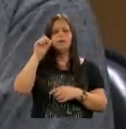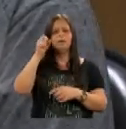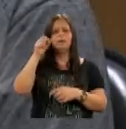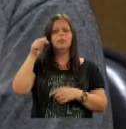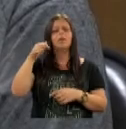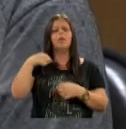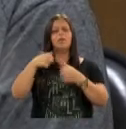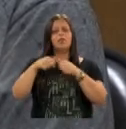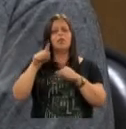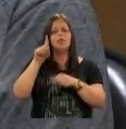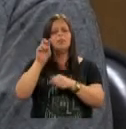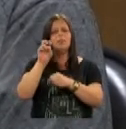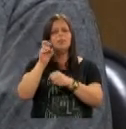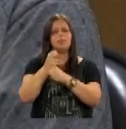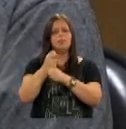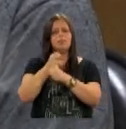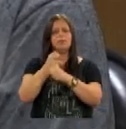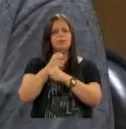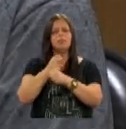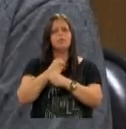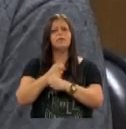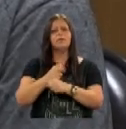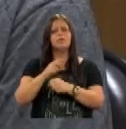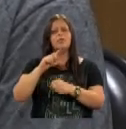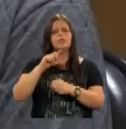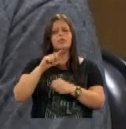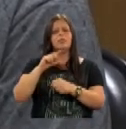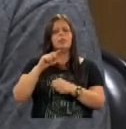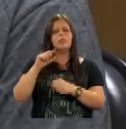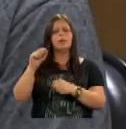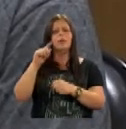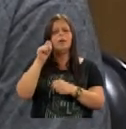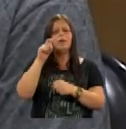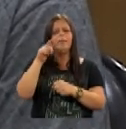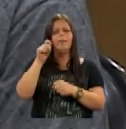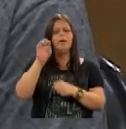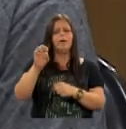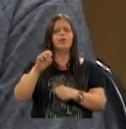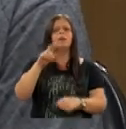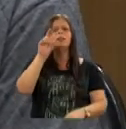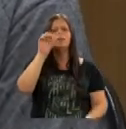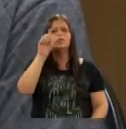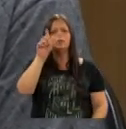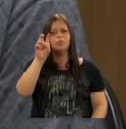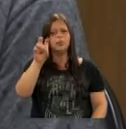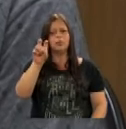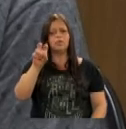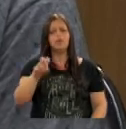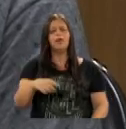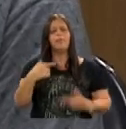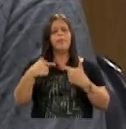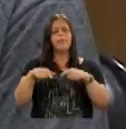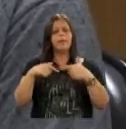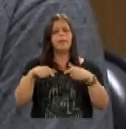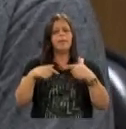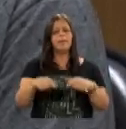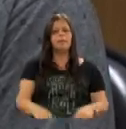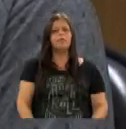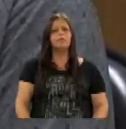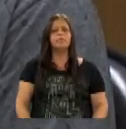anos saí tapai e 2015 para trabalhar